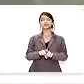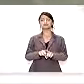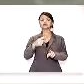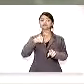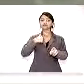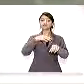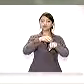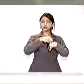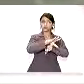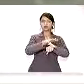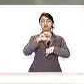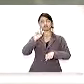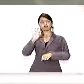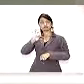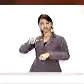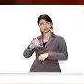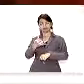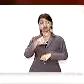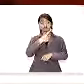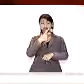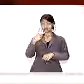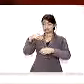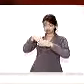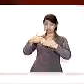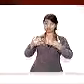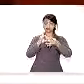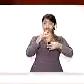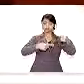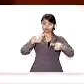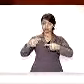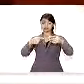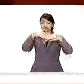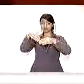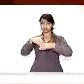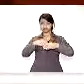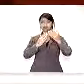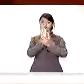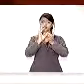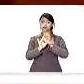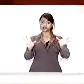recomendação de atj voto que está em discussão em votação